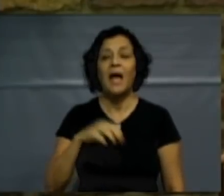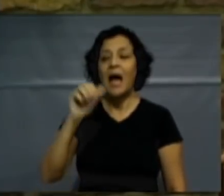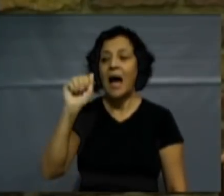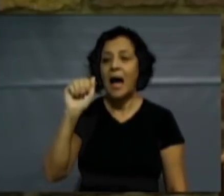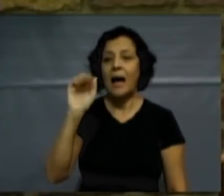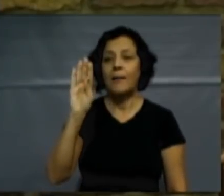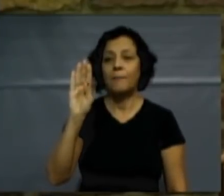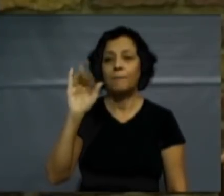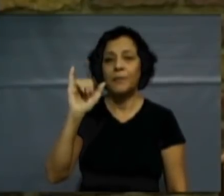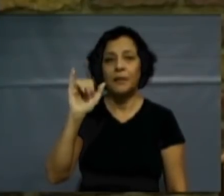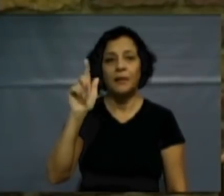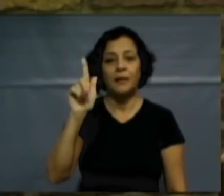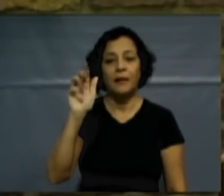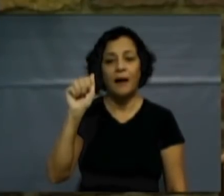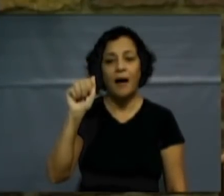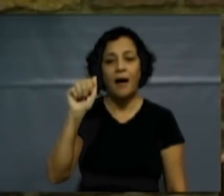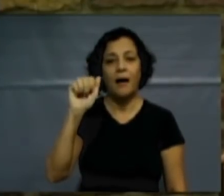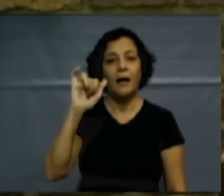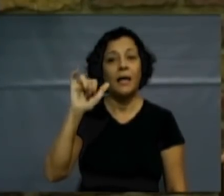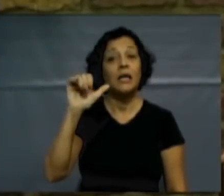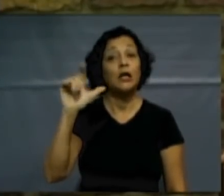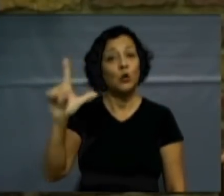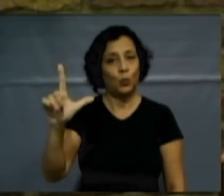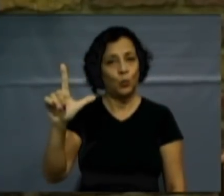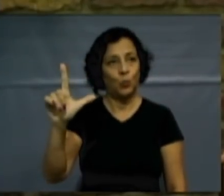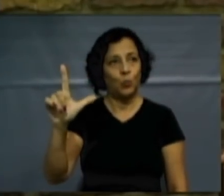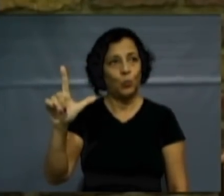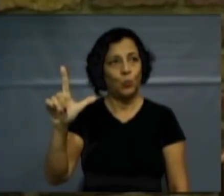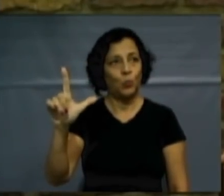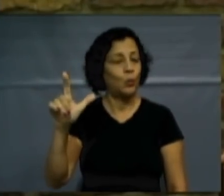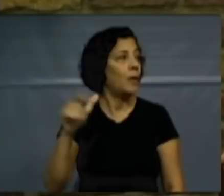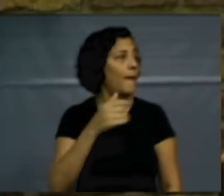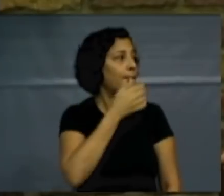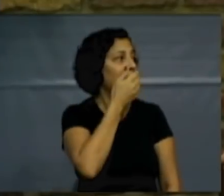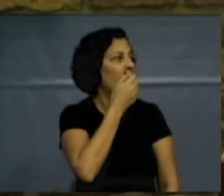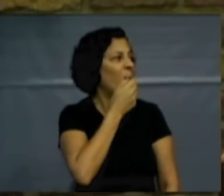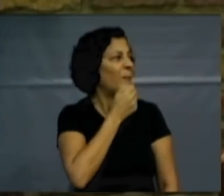Abigail. Eu estou apertando aqui, ele não...